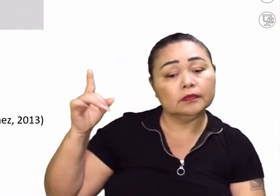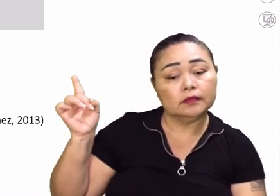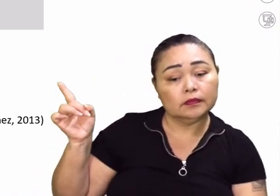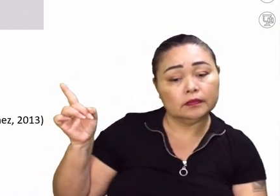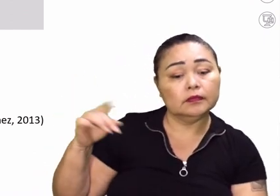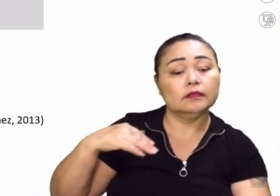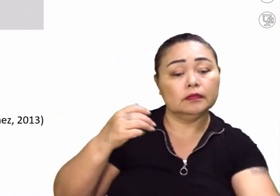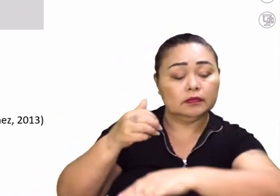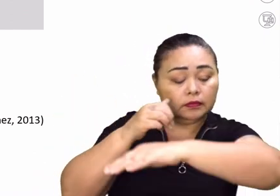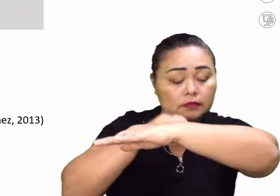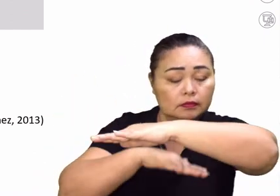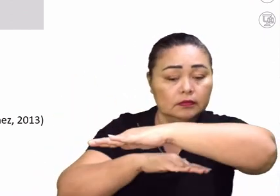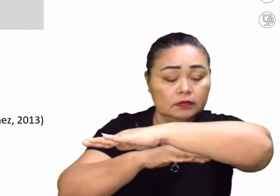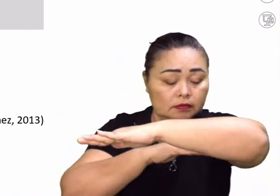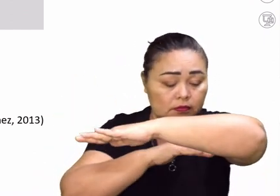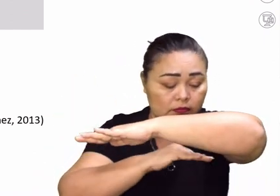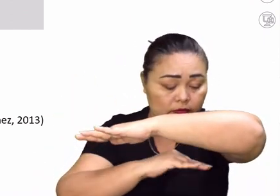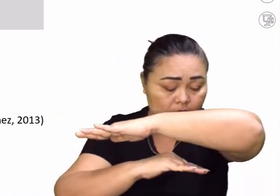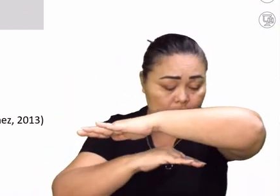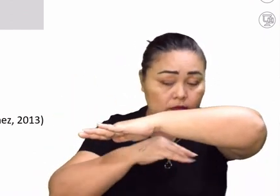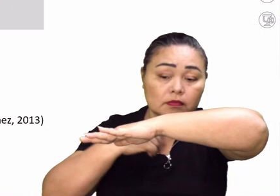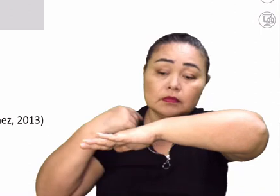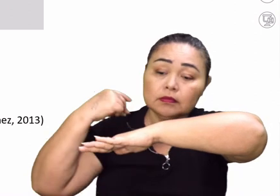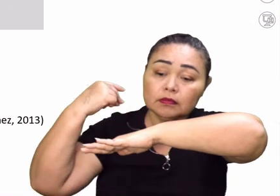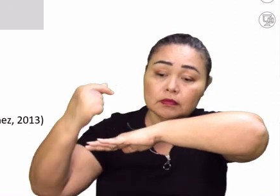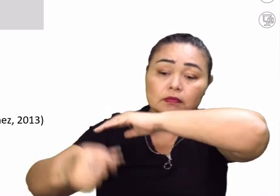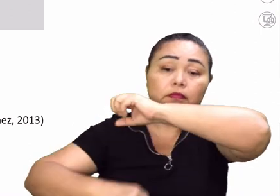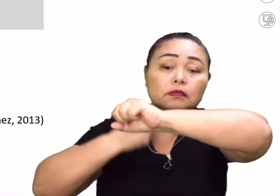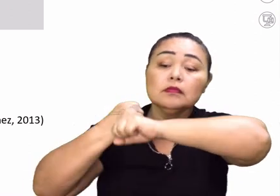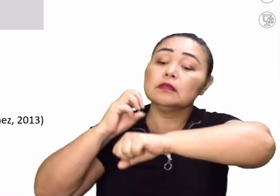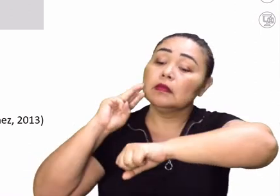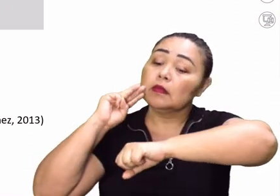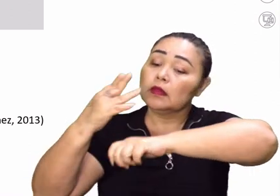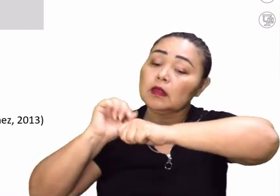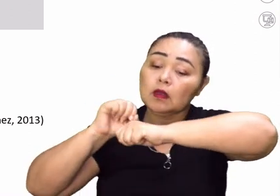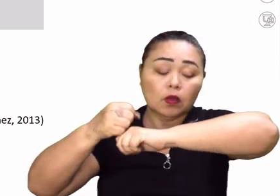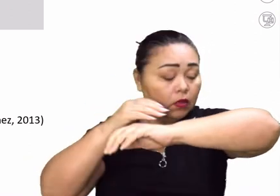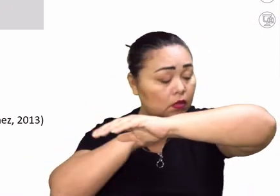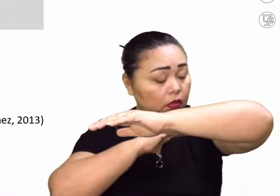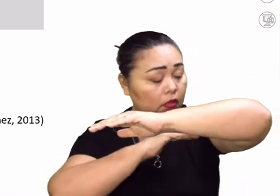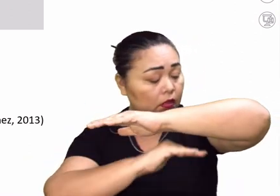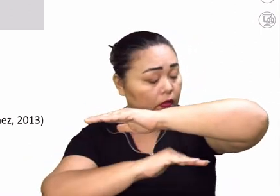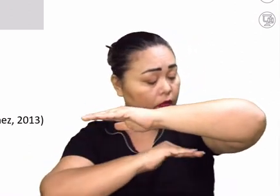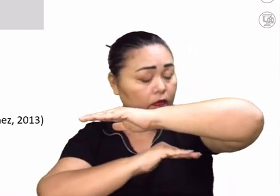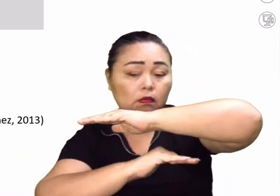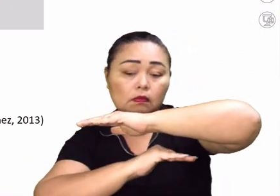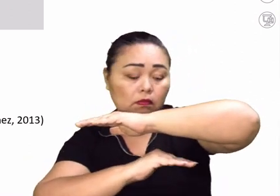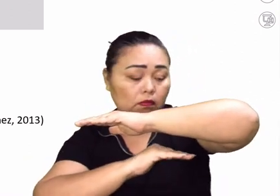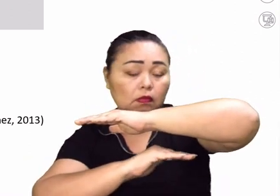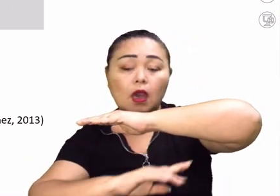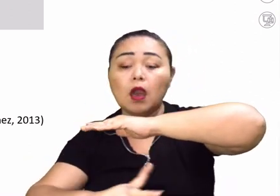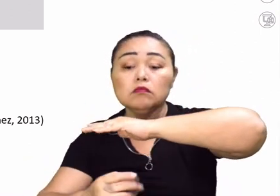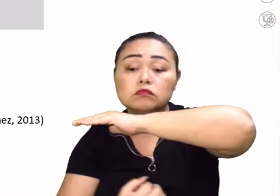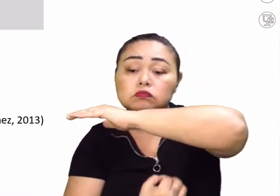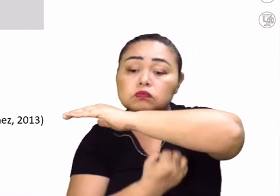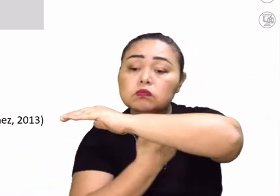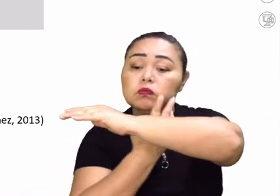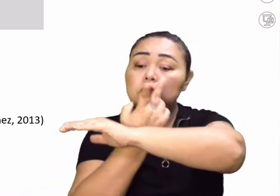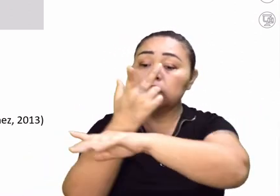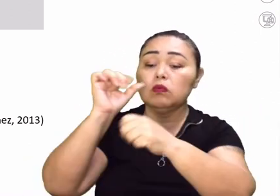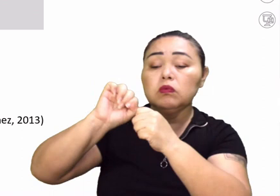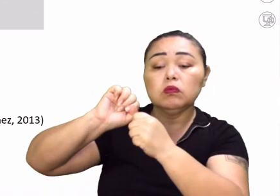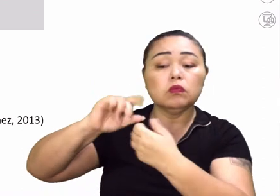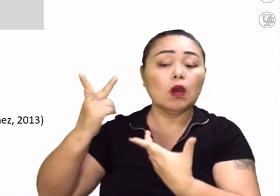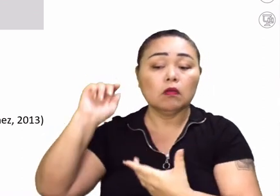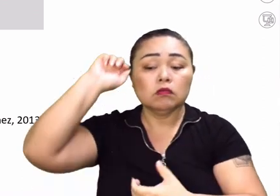olha Então essas camadas ao longo de milhões e milhões de anos rodando origem a petróleo ao gás